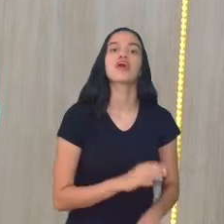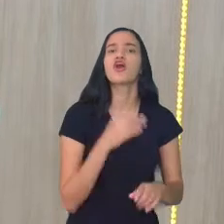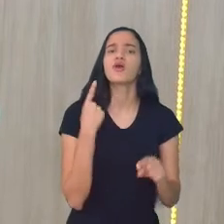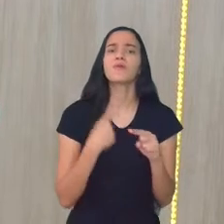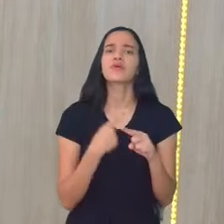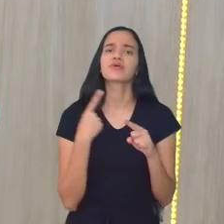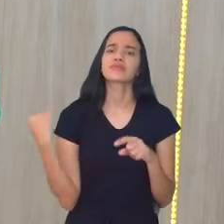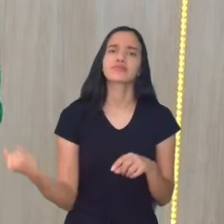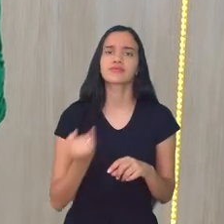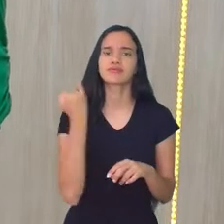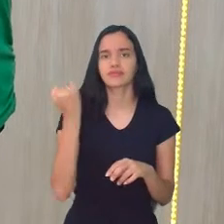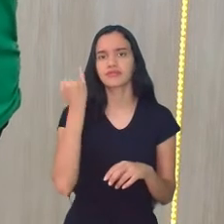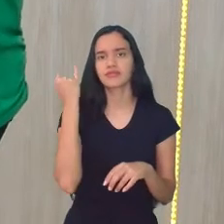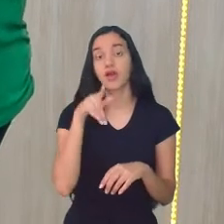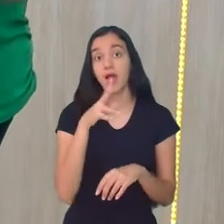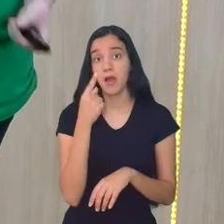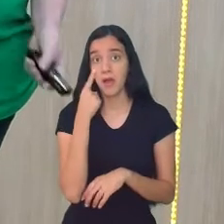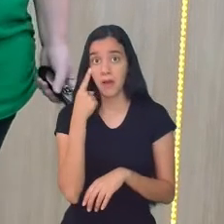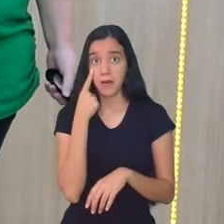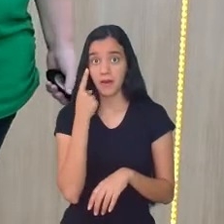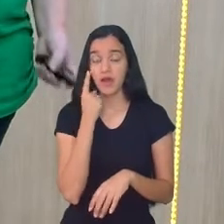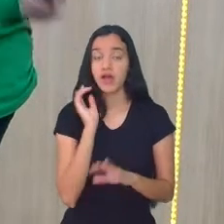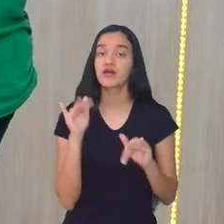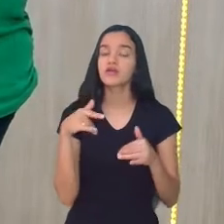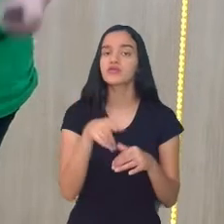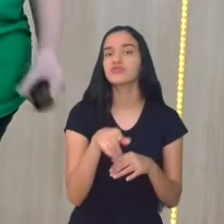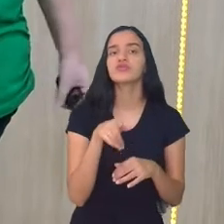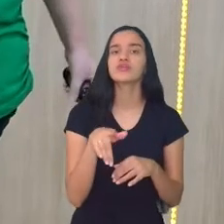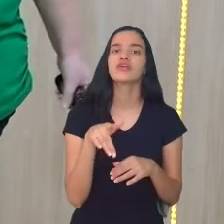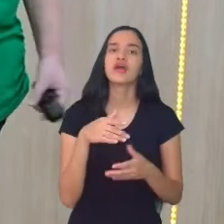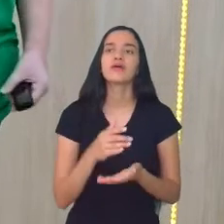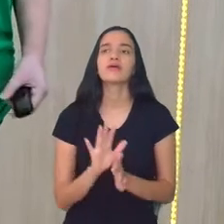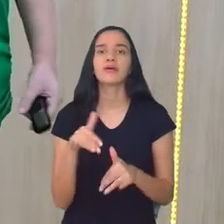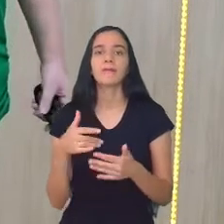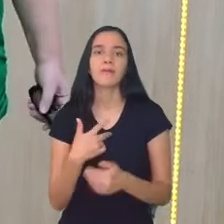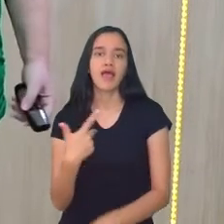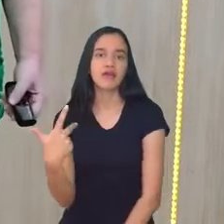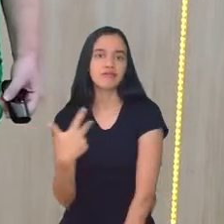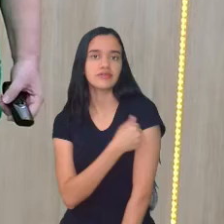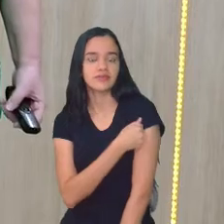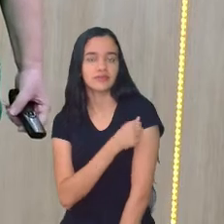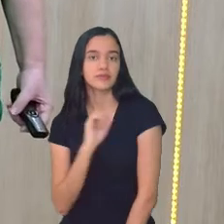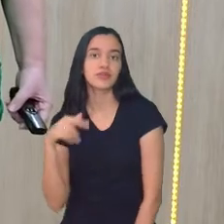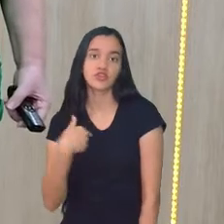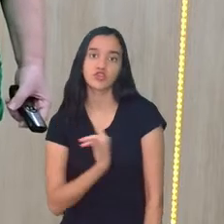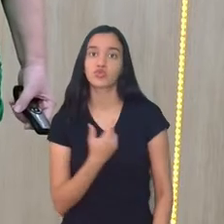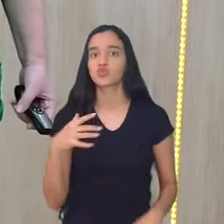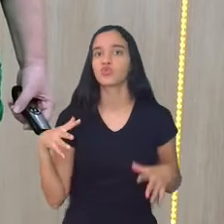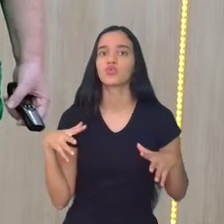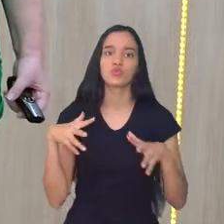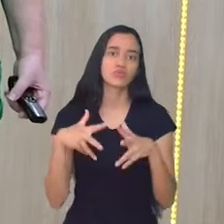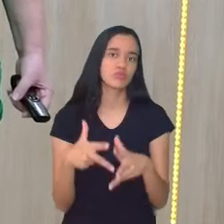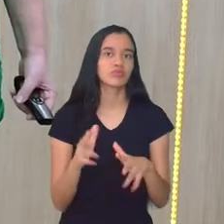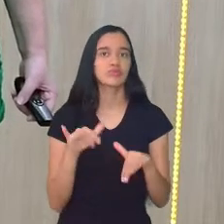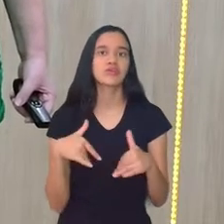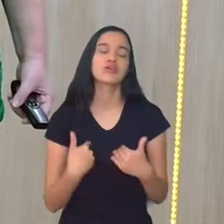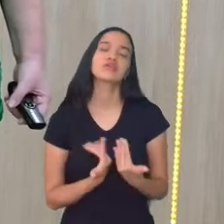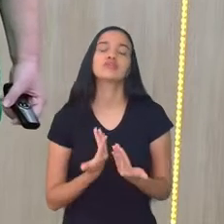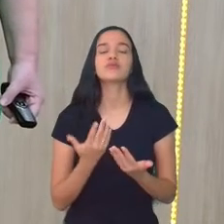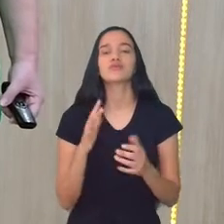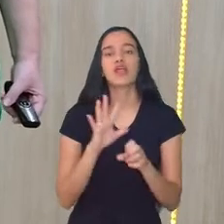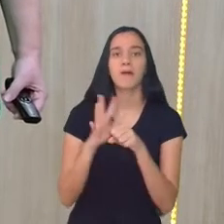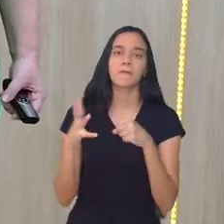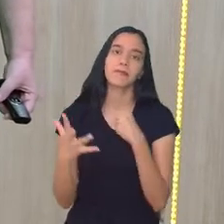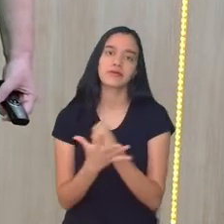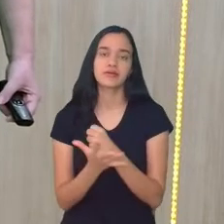Por que é tão importante? Veja, quando você pegava aquele frasquinho da vacina, nós todos estamos na pandemia,